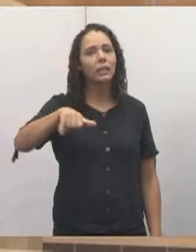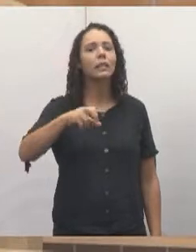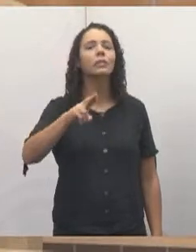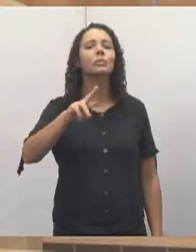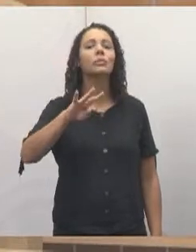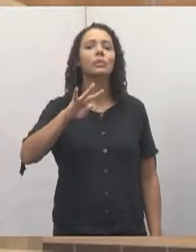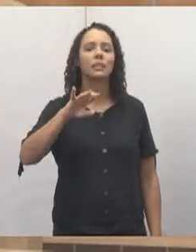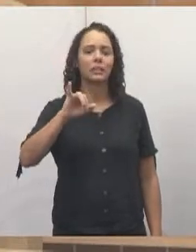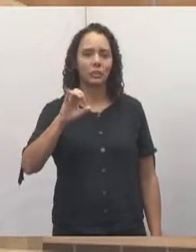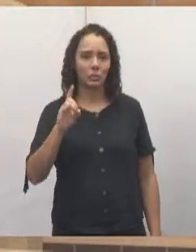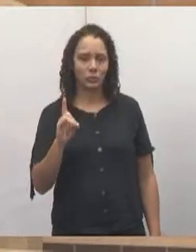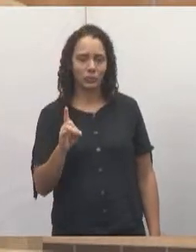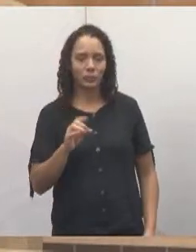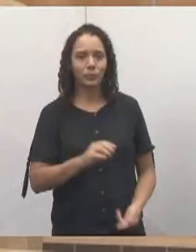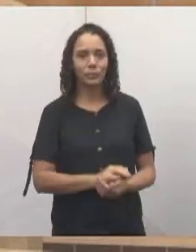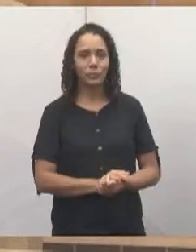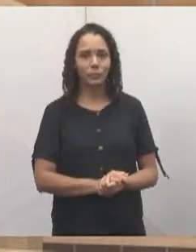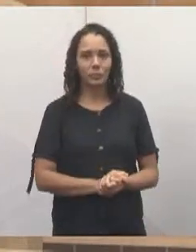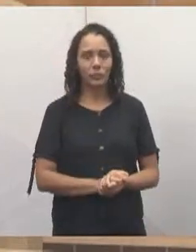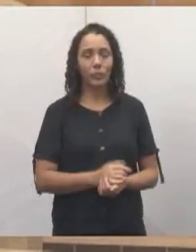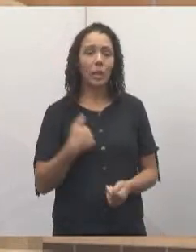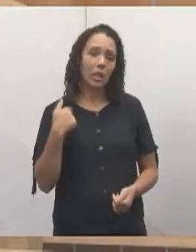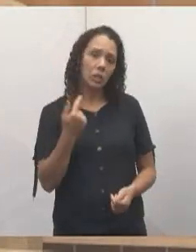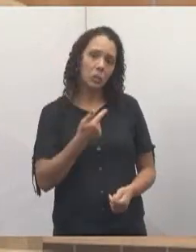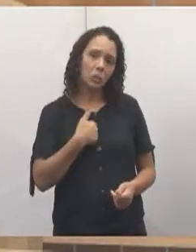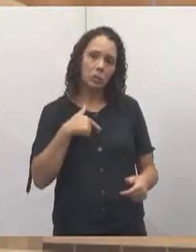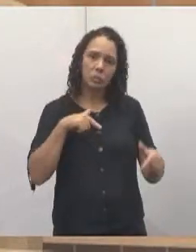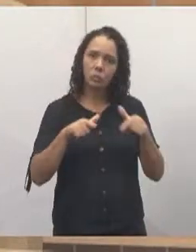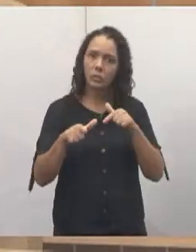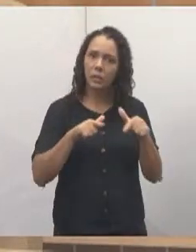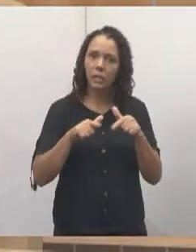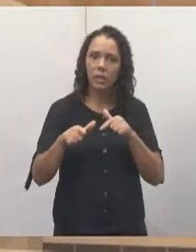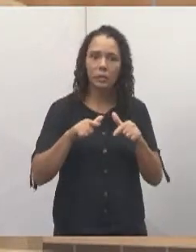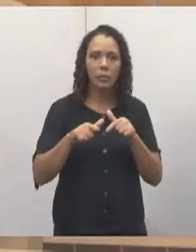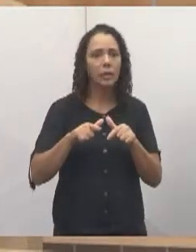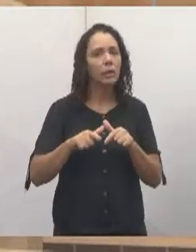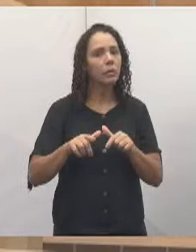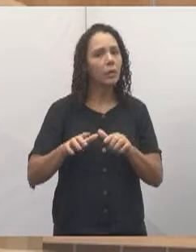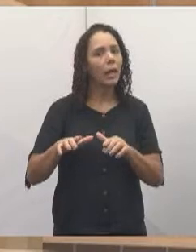dia a dia, digamos assim, um trabalho de bastidor, né? Mas